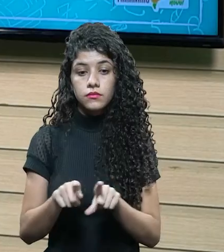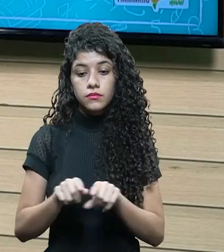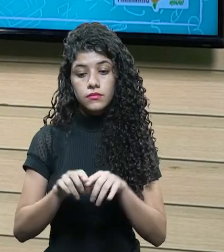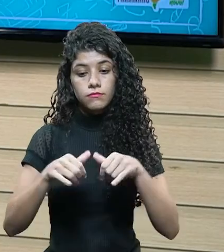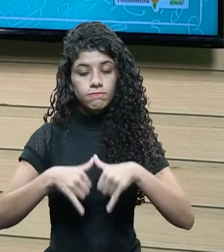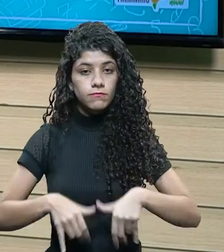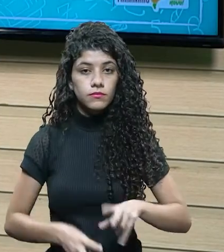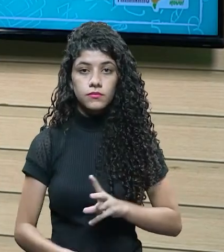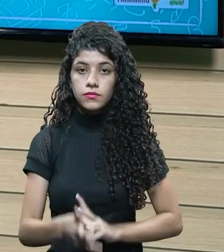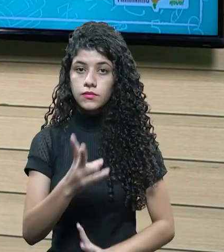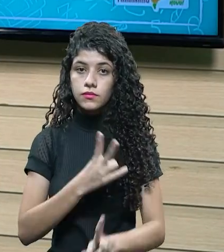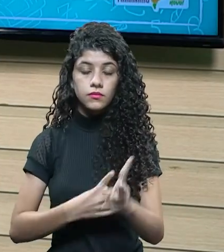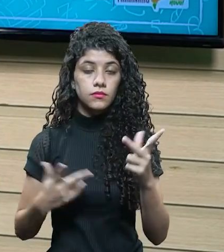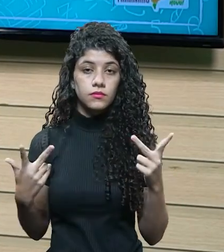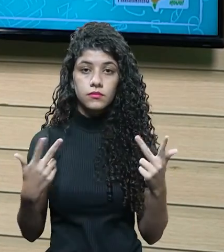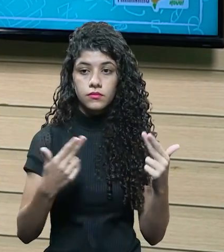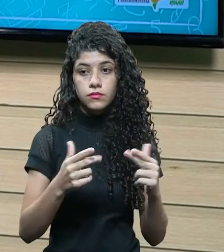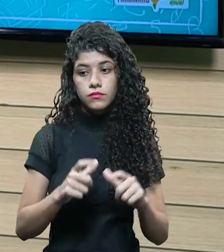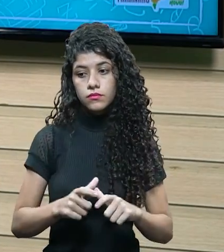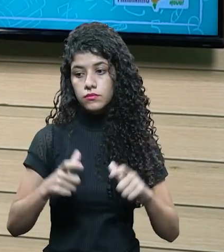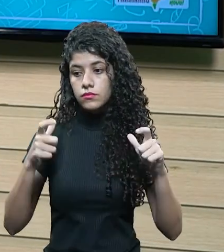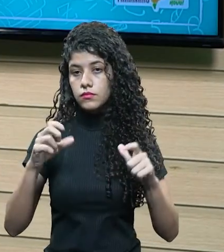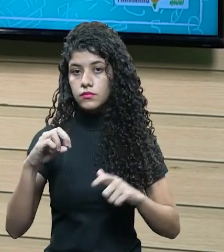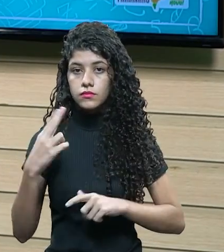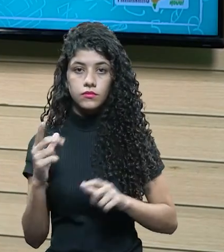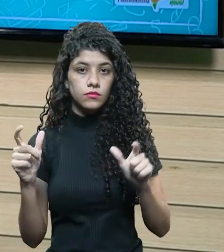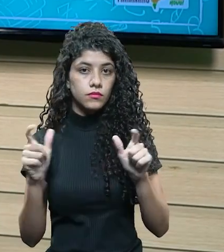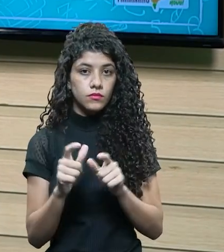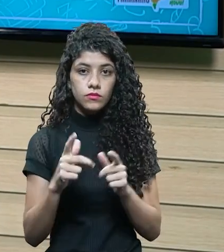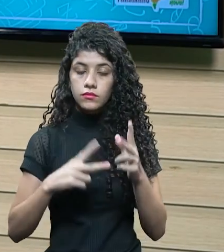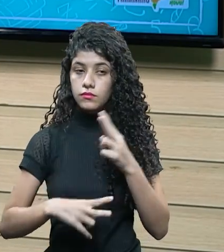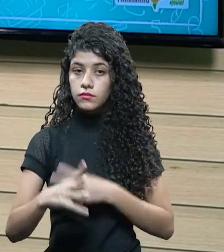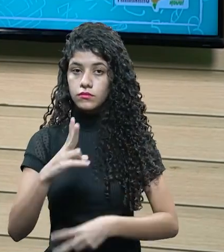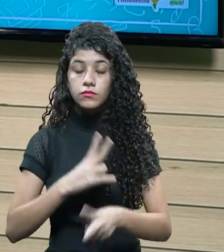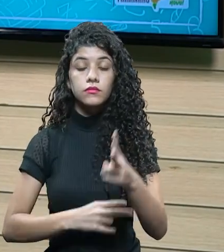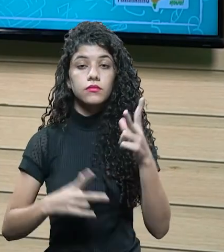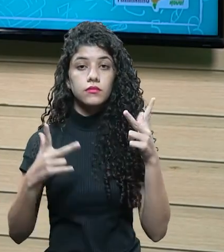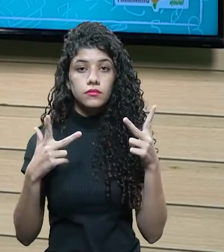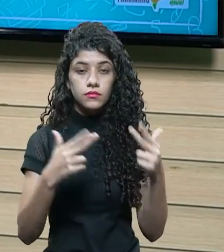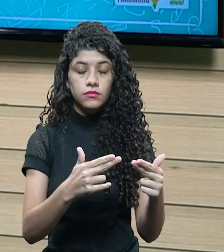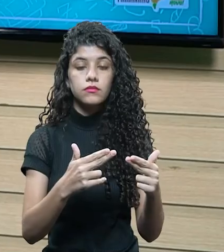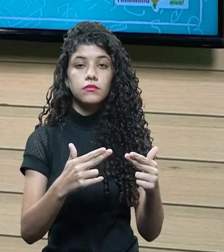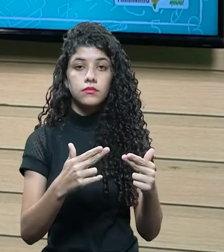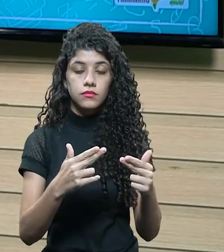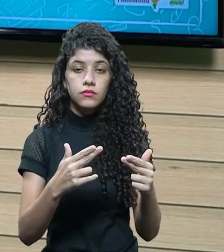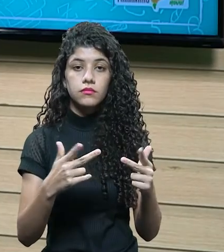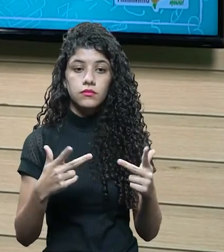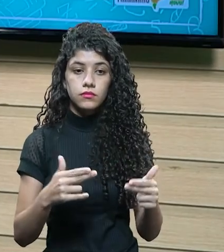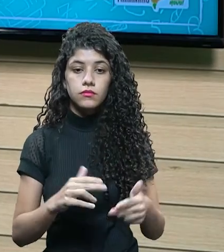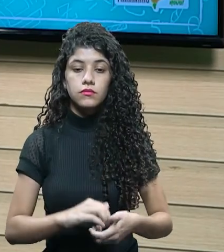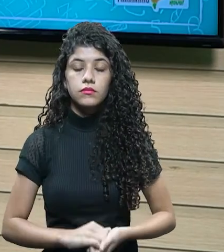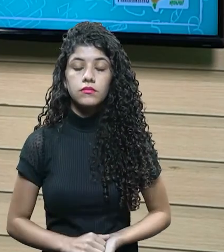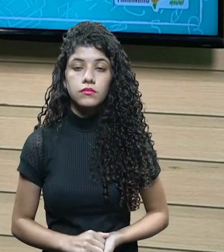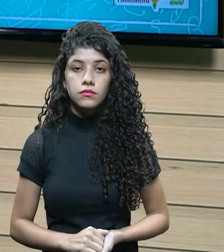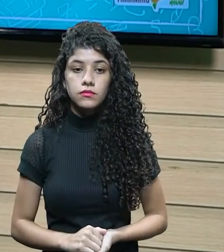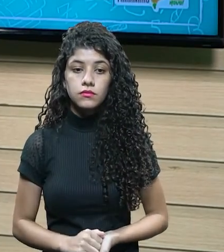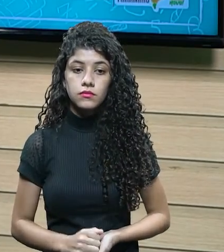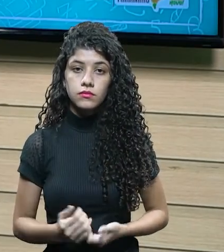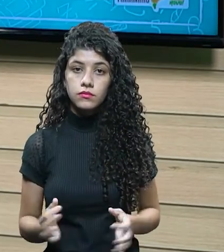produção e tem aqueles que são fixos, independente desse volume. Se aumenta ou se diminui, sempre vai manter o mesmo